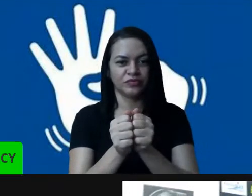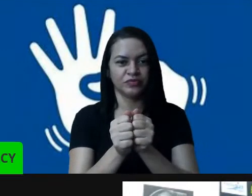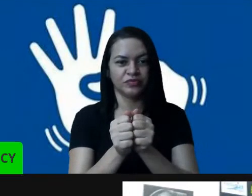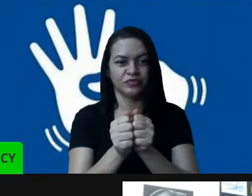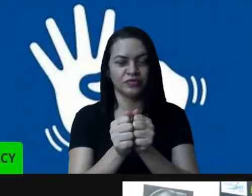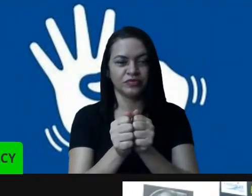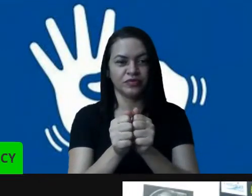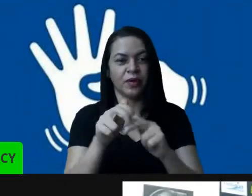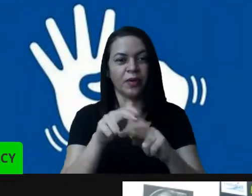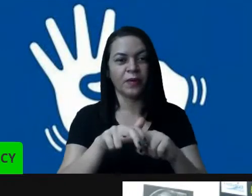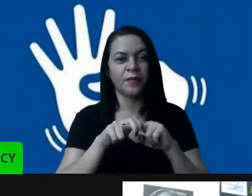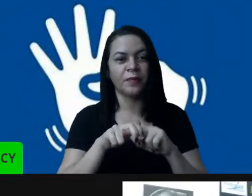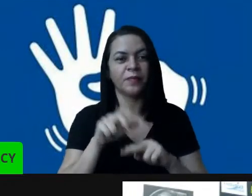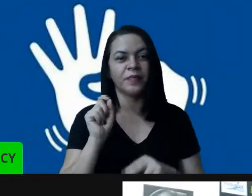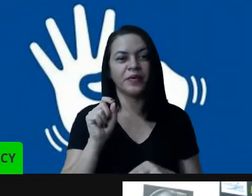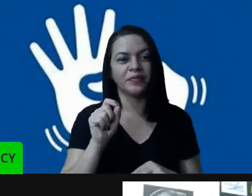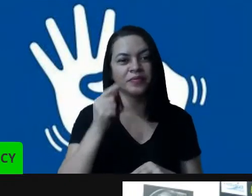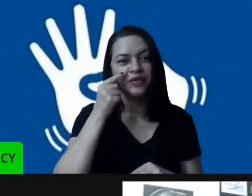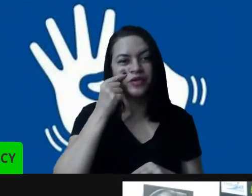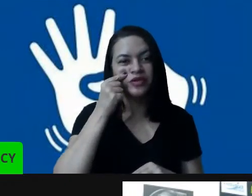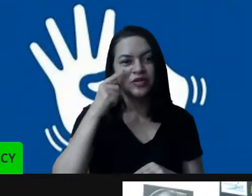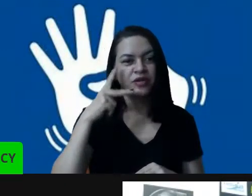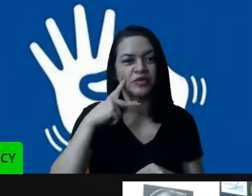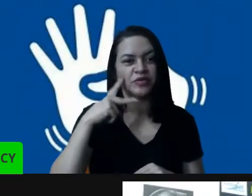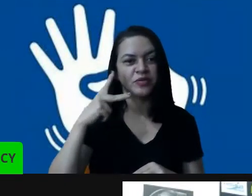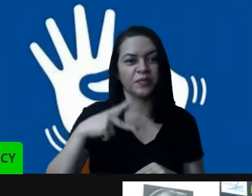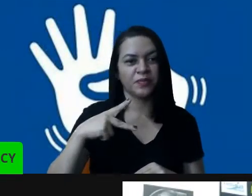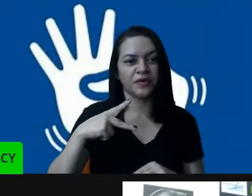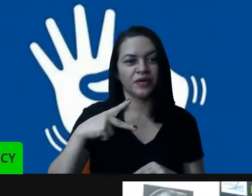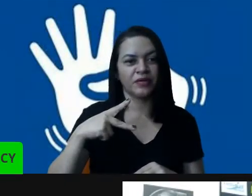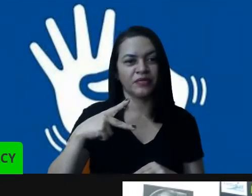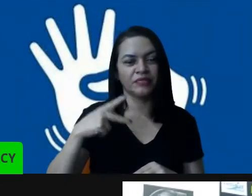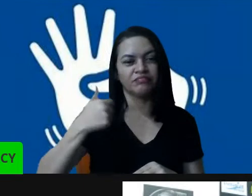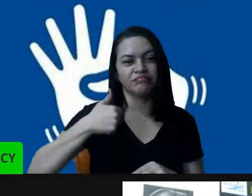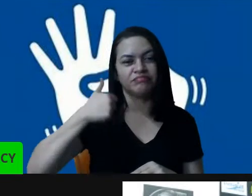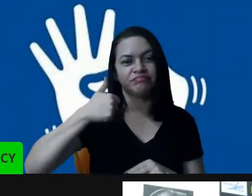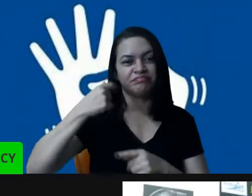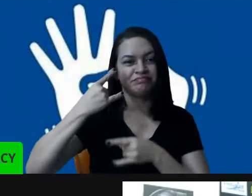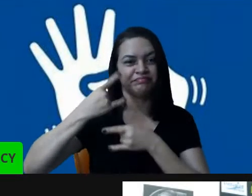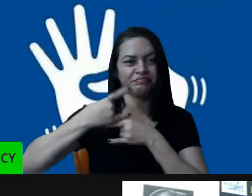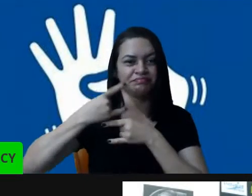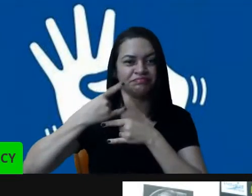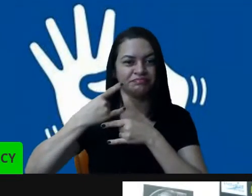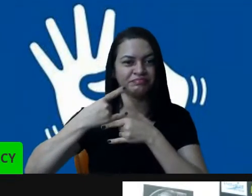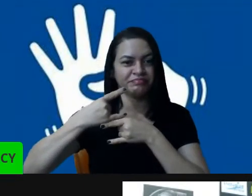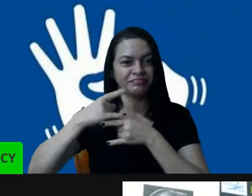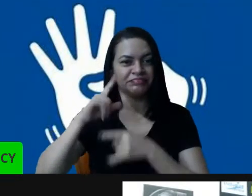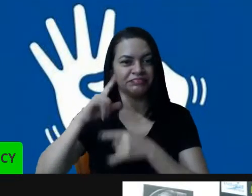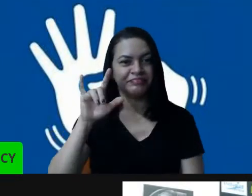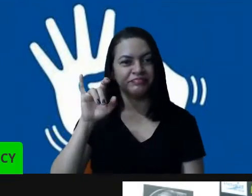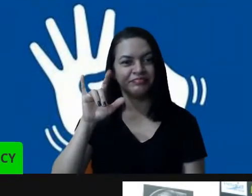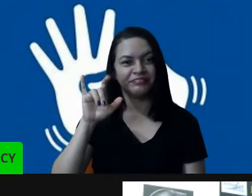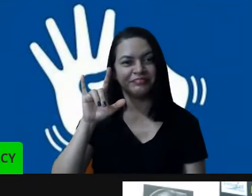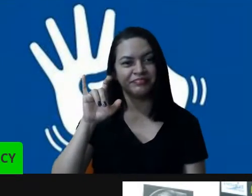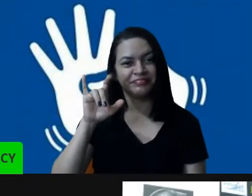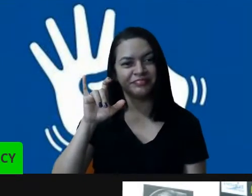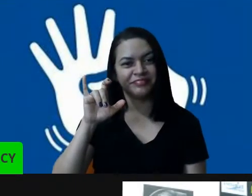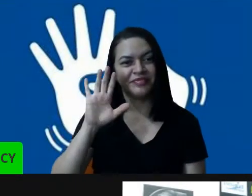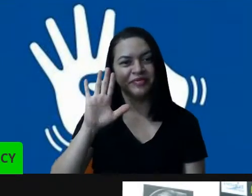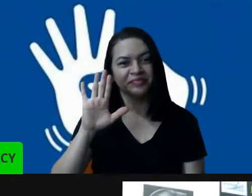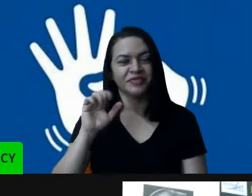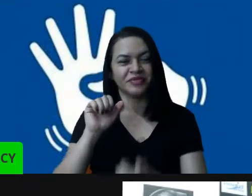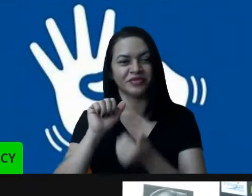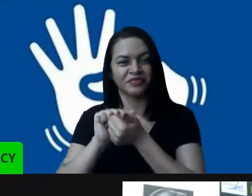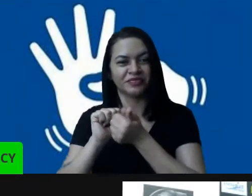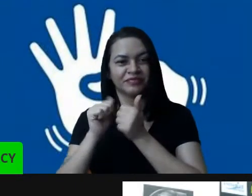metade, já eu falo, né, primeira live, né, interpretando. Mas a gente vai se adaptando aí aos pouquinhos com o que a gente